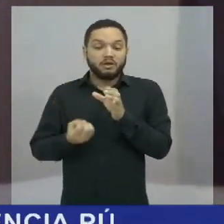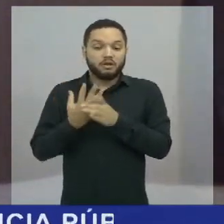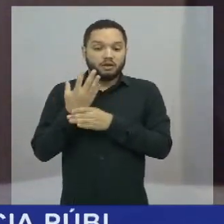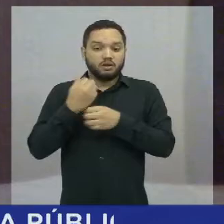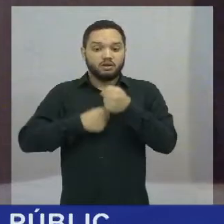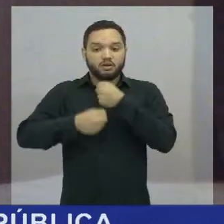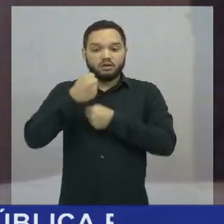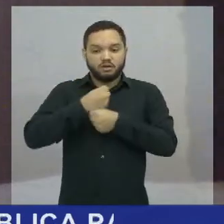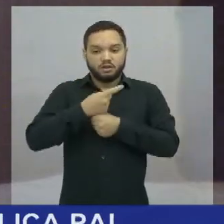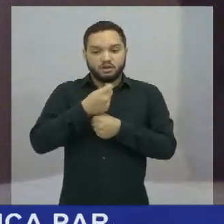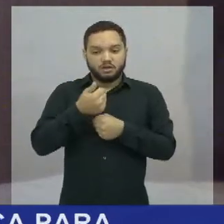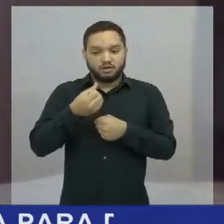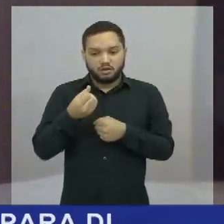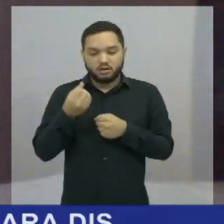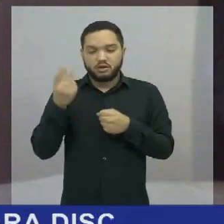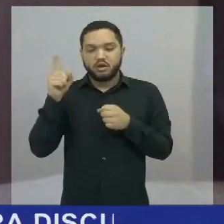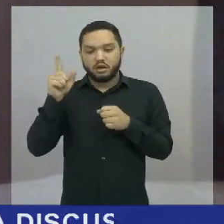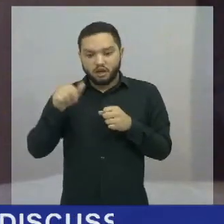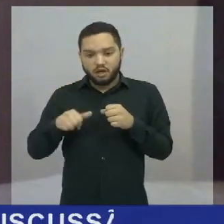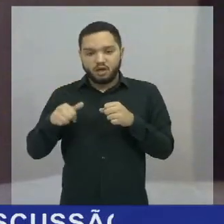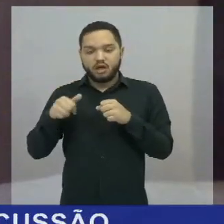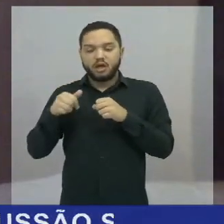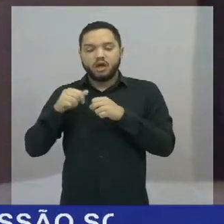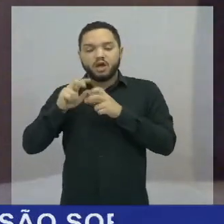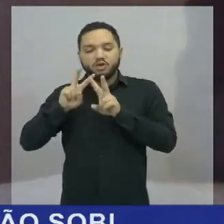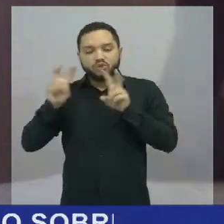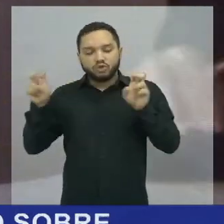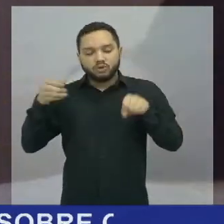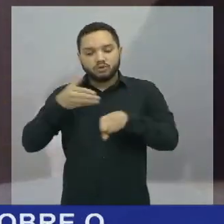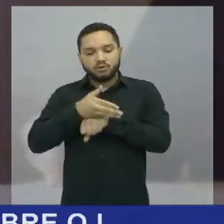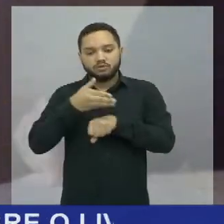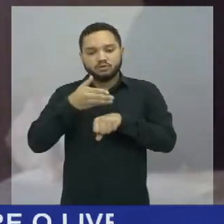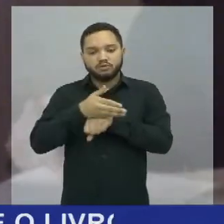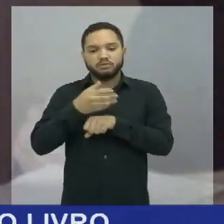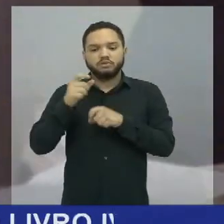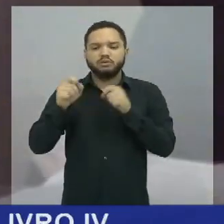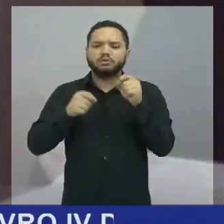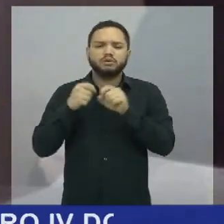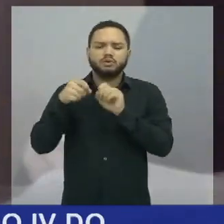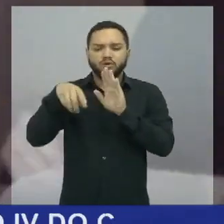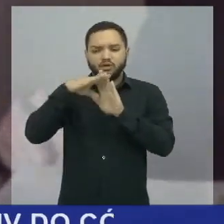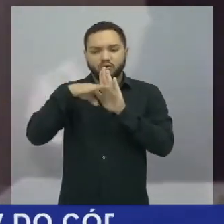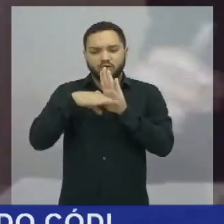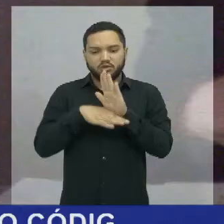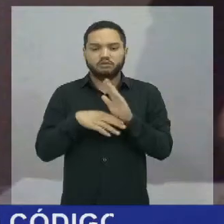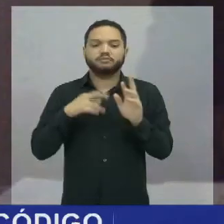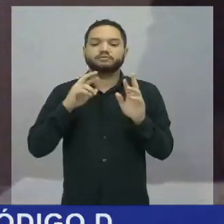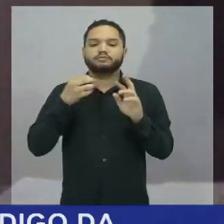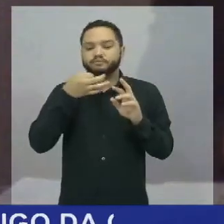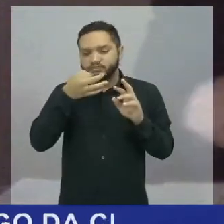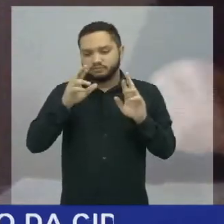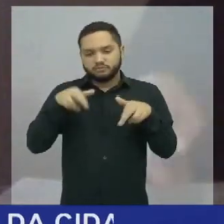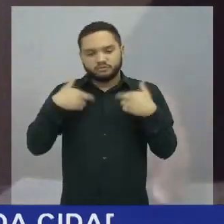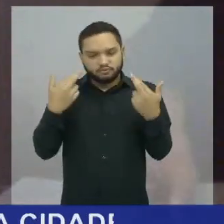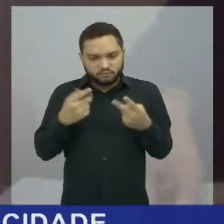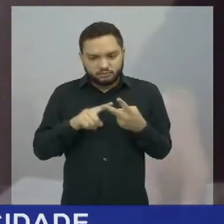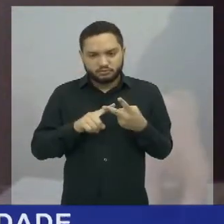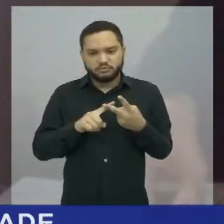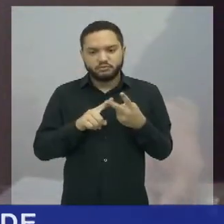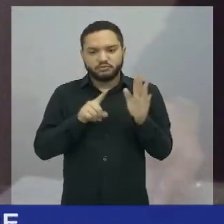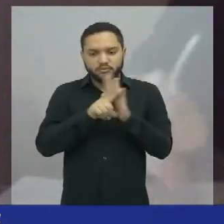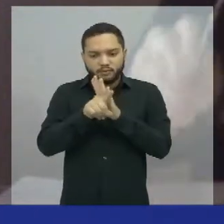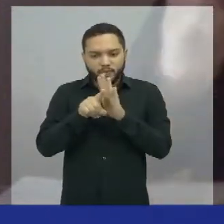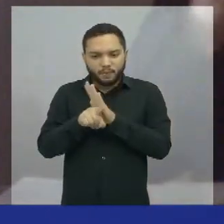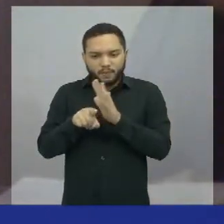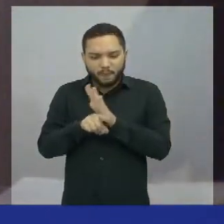que trata dos mecanismos de participação popular. Que mecanismos são esses? As audiências públicas, as consultas